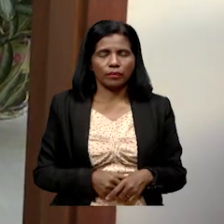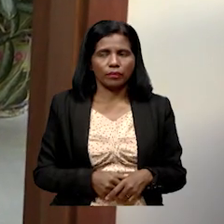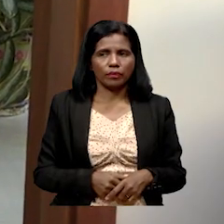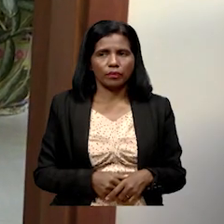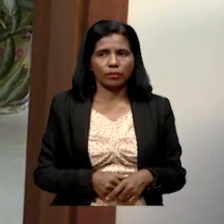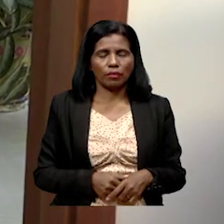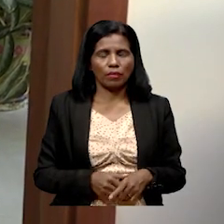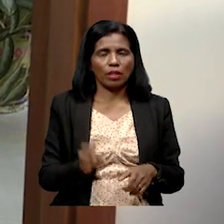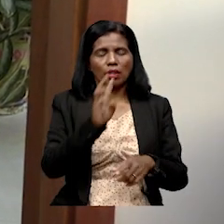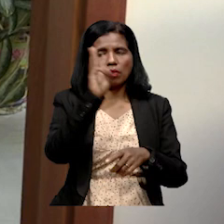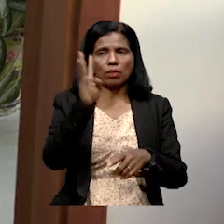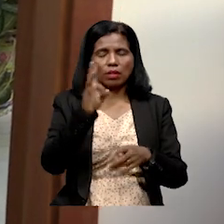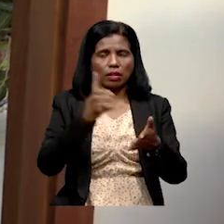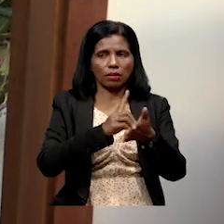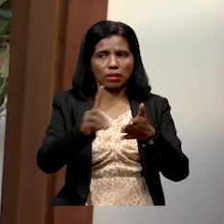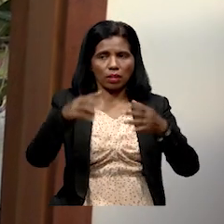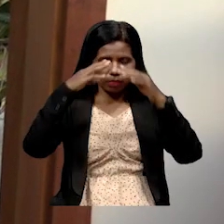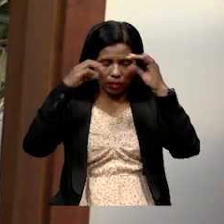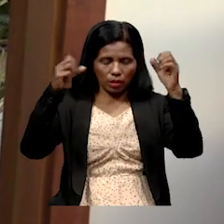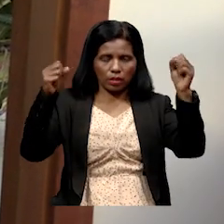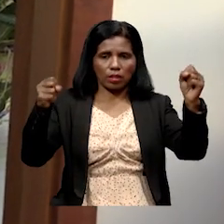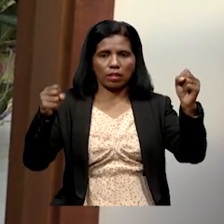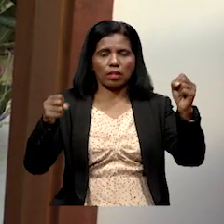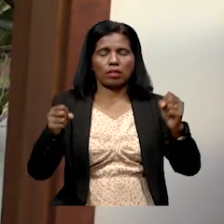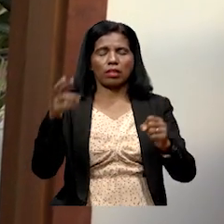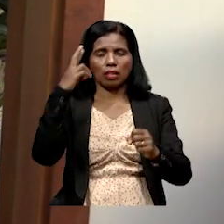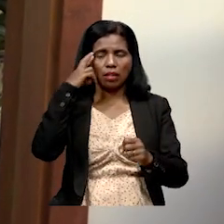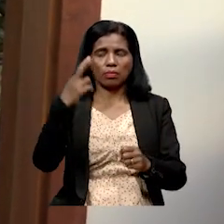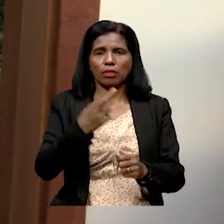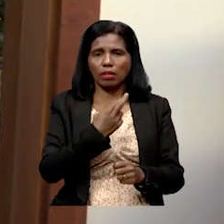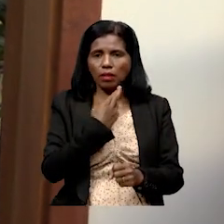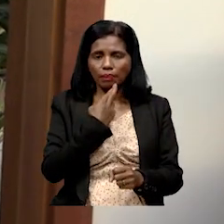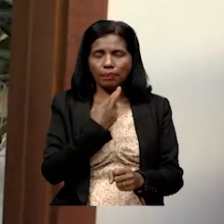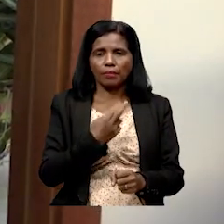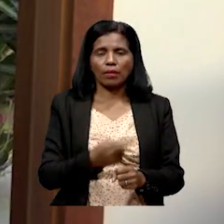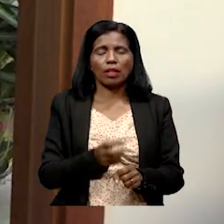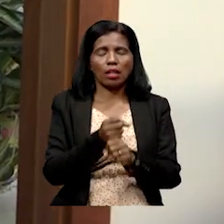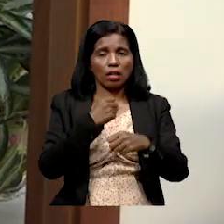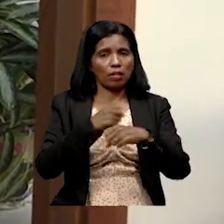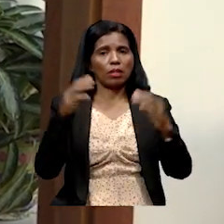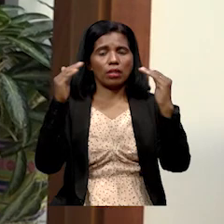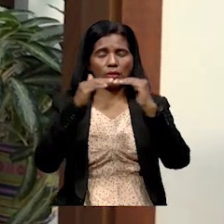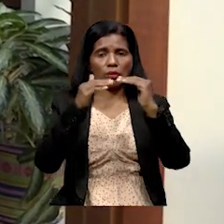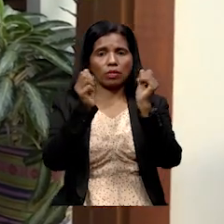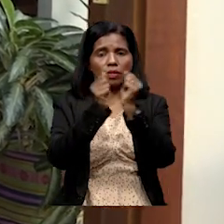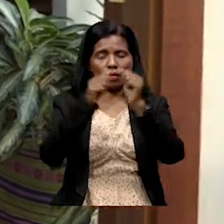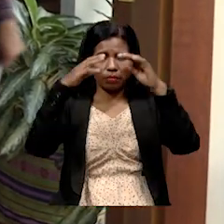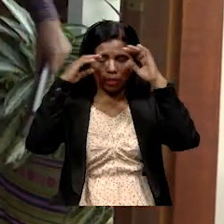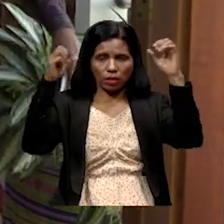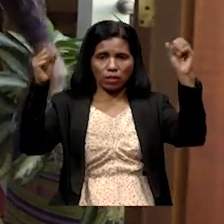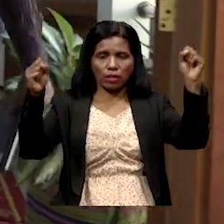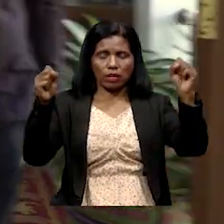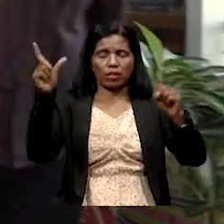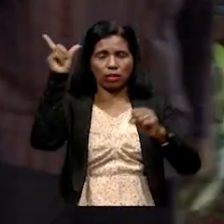Ia kuarta semana ne Presidente Republika eleitu José Manuel Ramos Horta halau encontro ho Presidente Republika